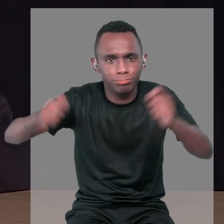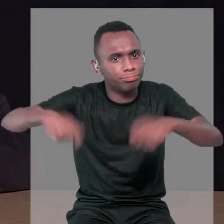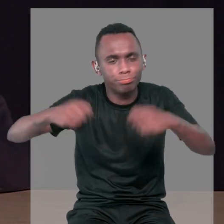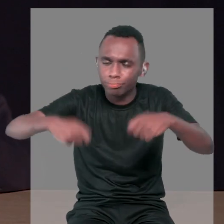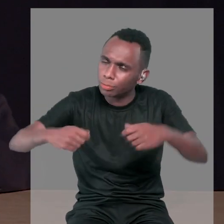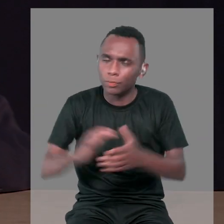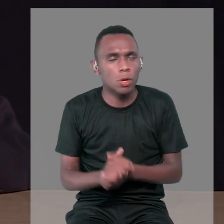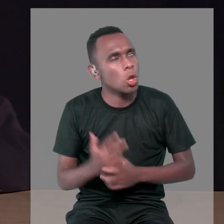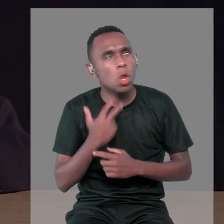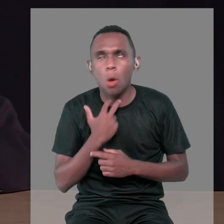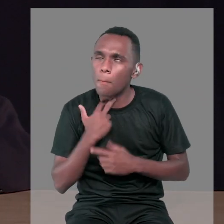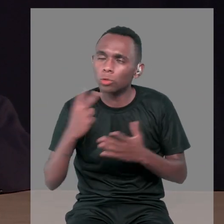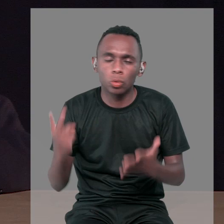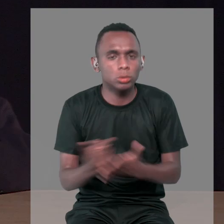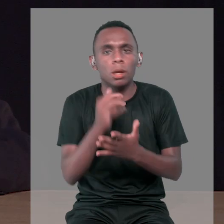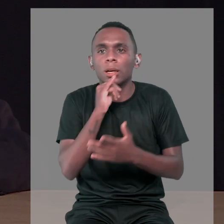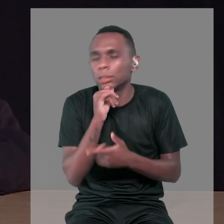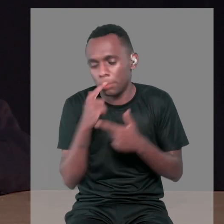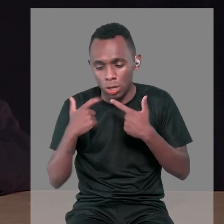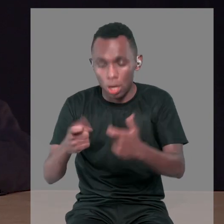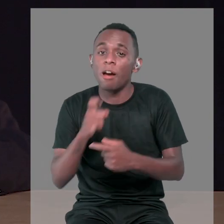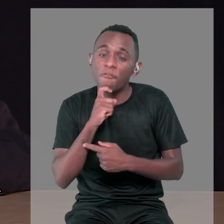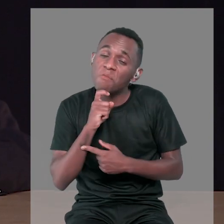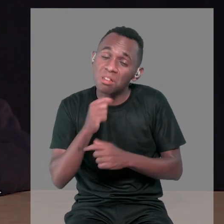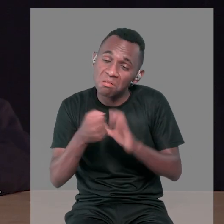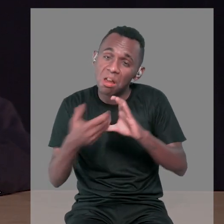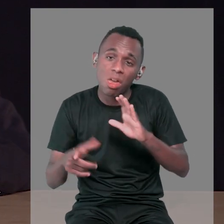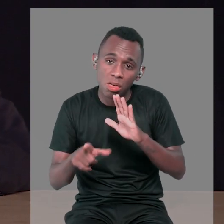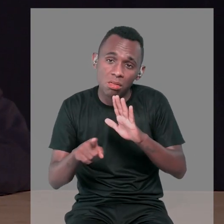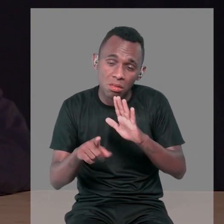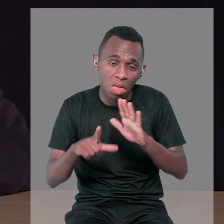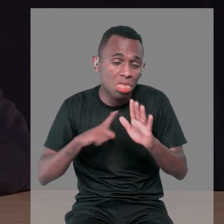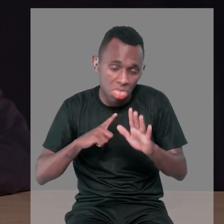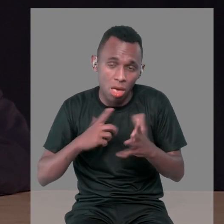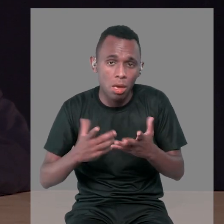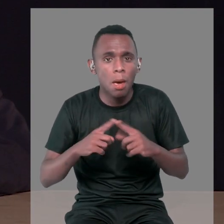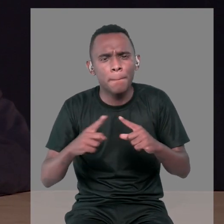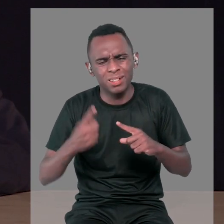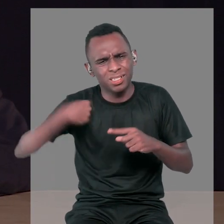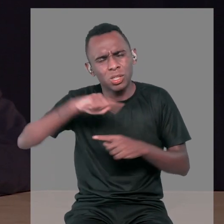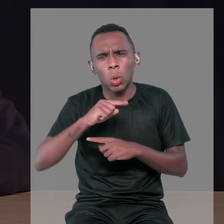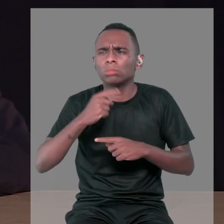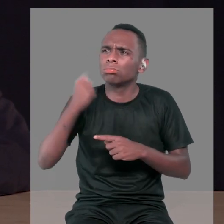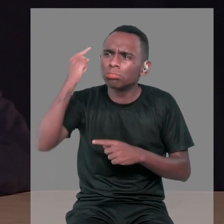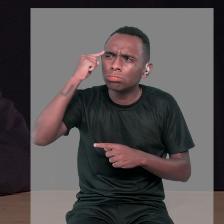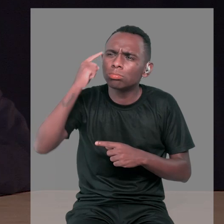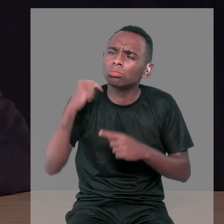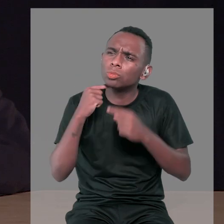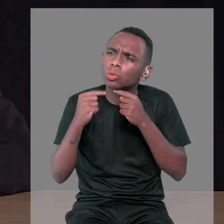foi um pouco isso. Né? Mas cá entre nós, a pulga atrás da orelha fica.